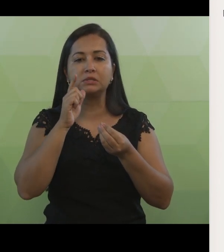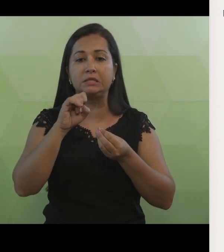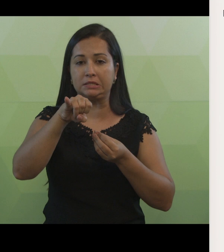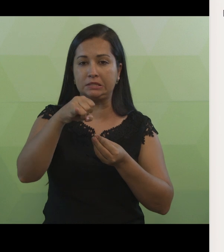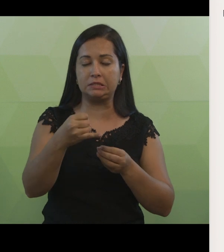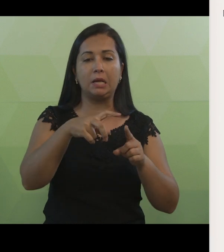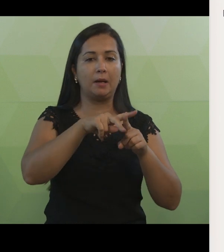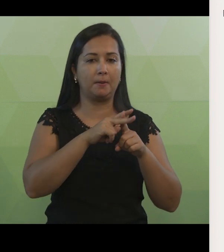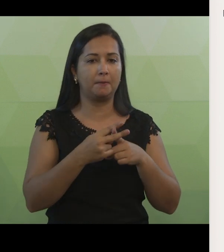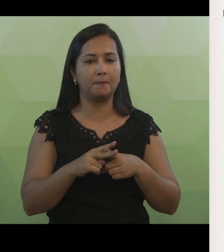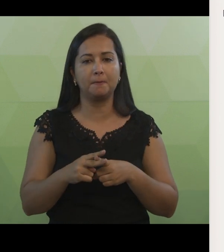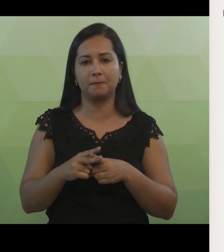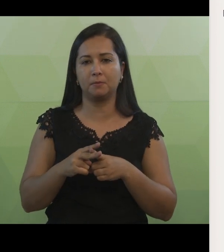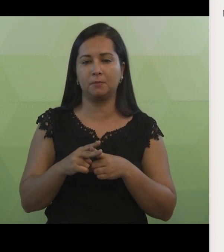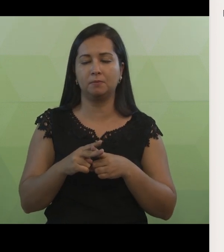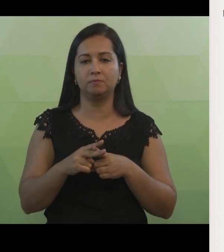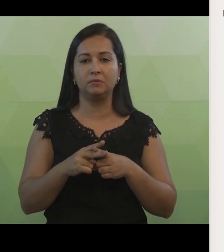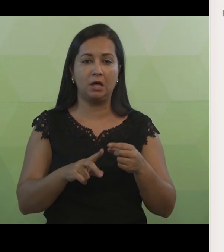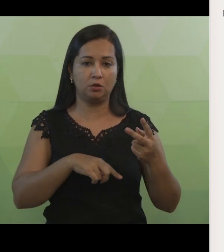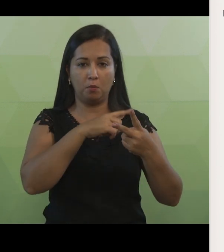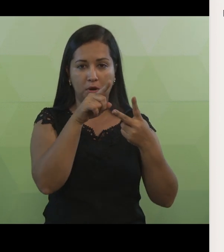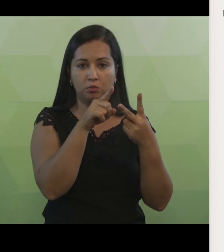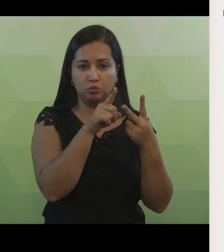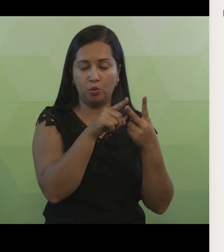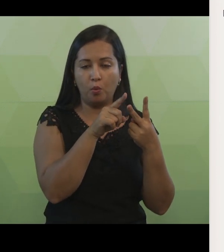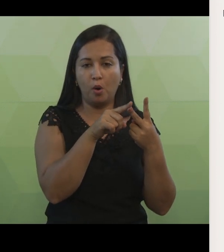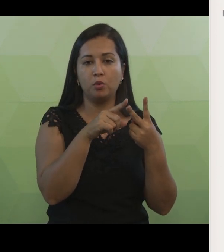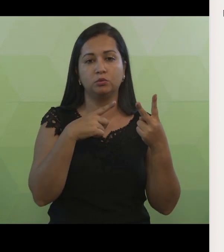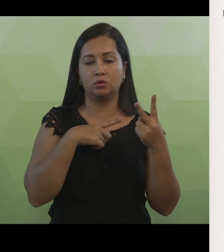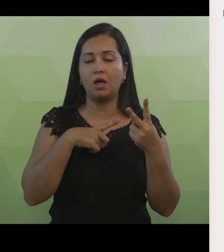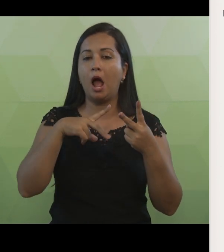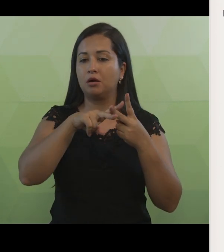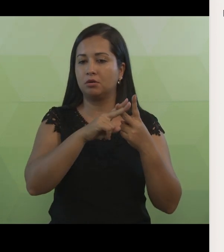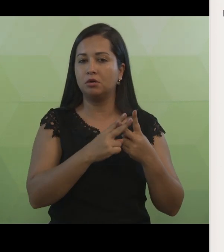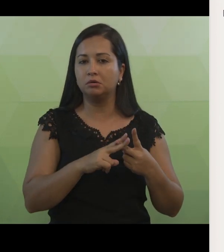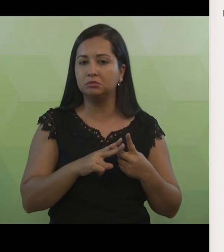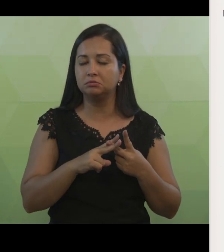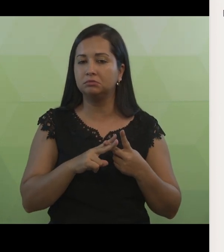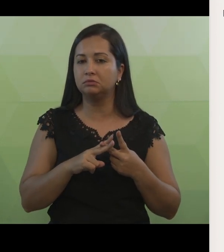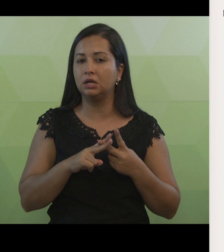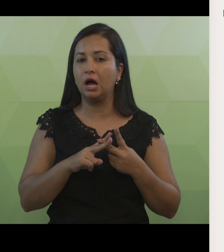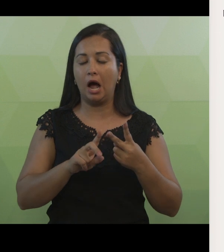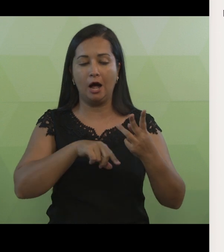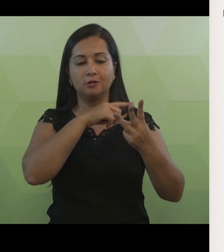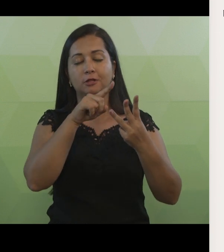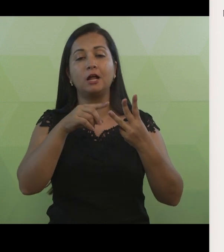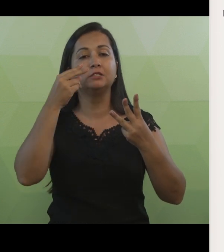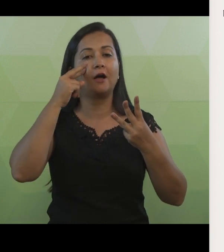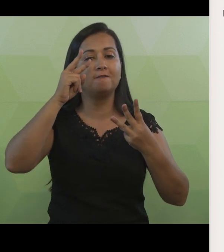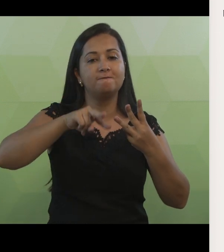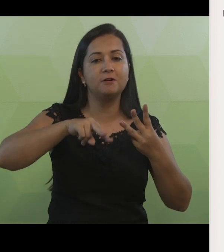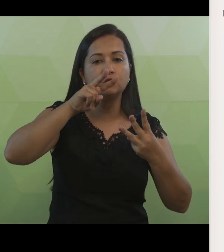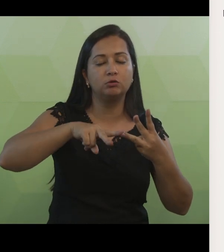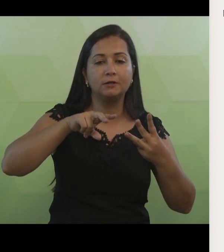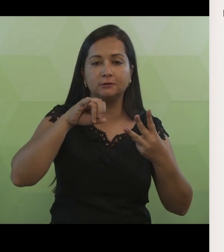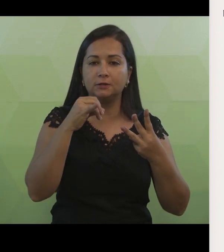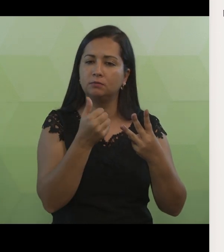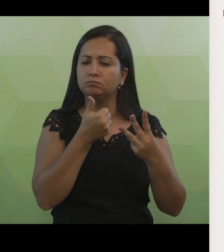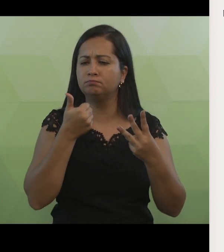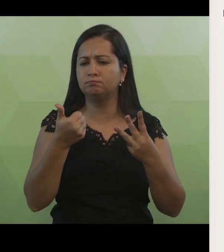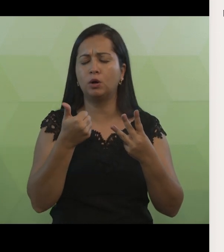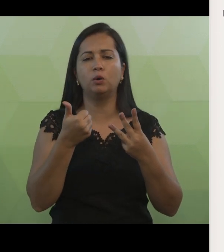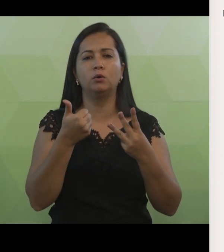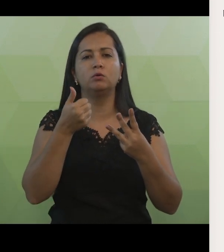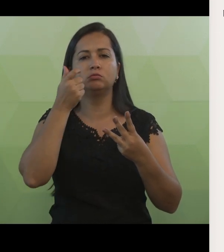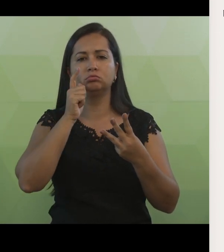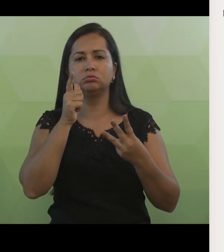realizadas. Após o nível 2, se o sistema obedece o padrão pré-estabelecido de desenvolvimento, as alterações pontuais